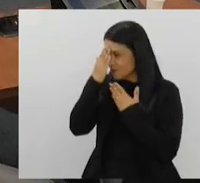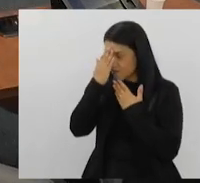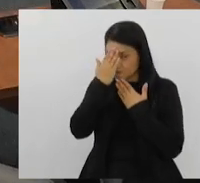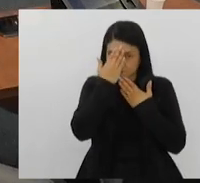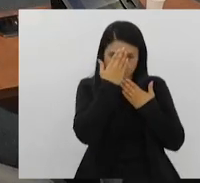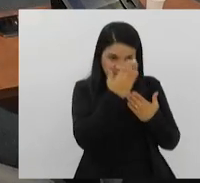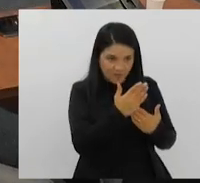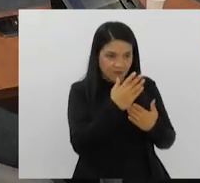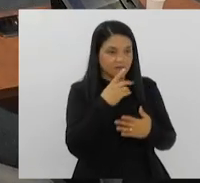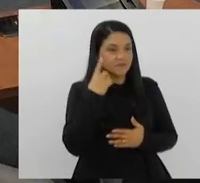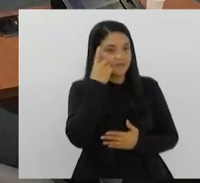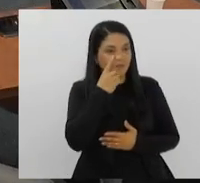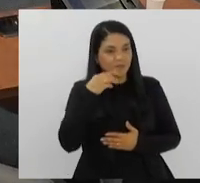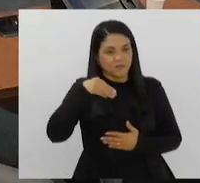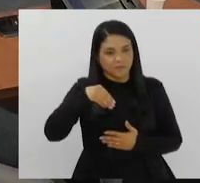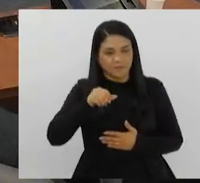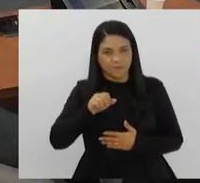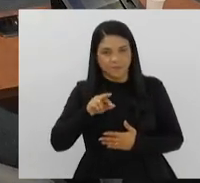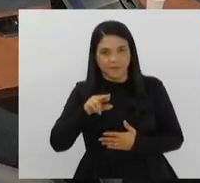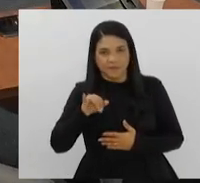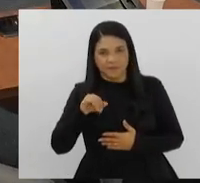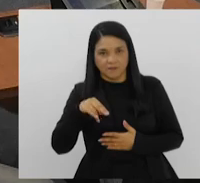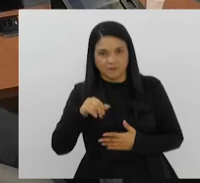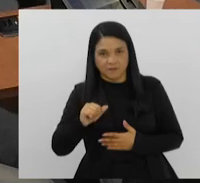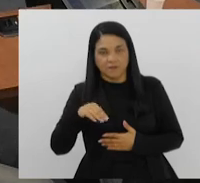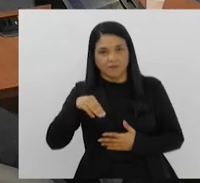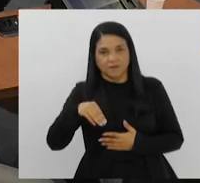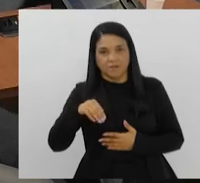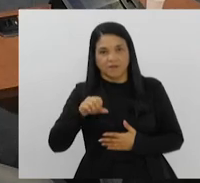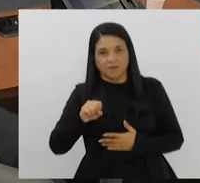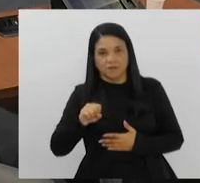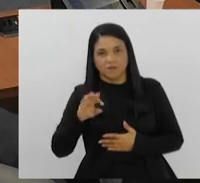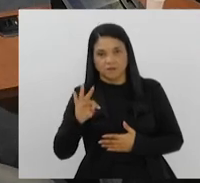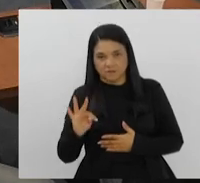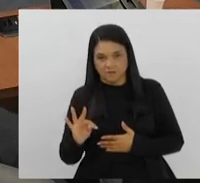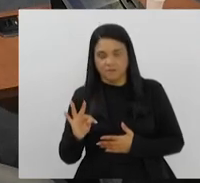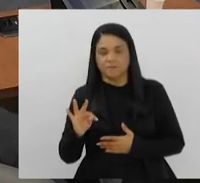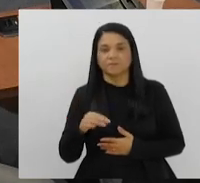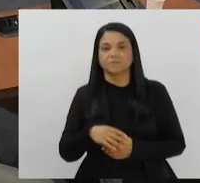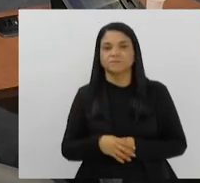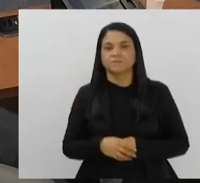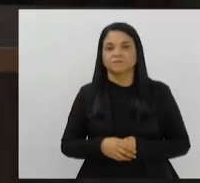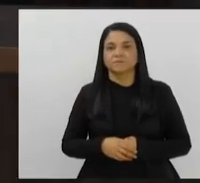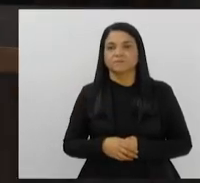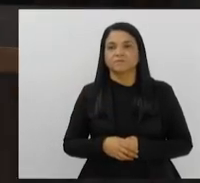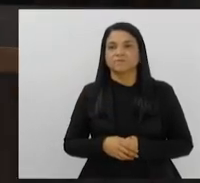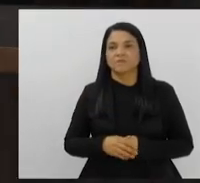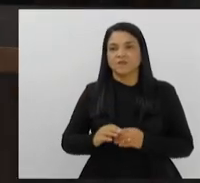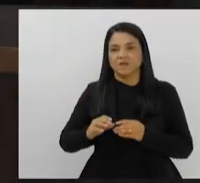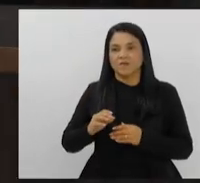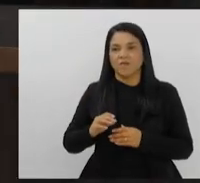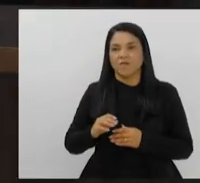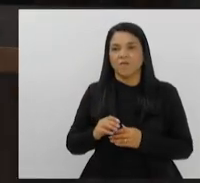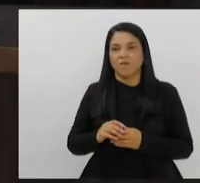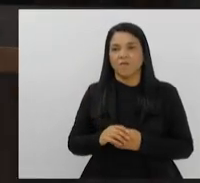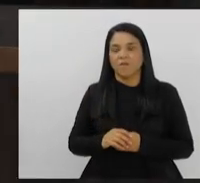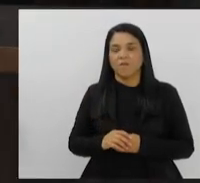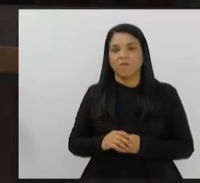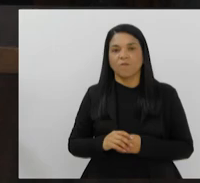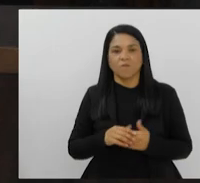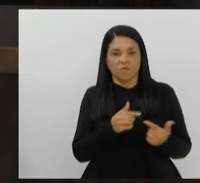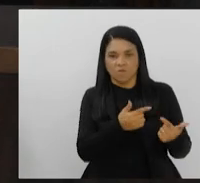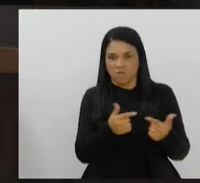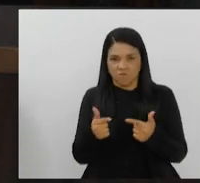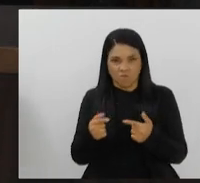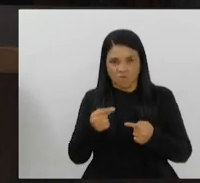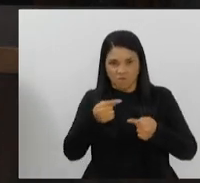nobre deputada Marina do MST, autora. Não havendo mais